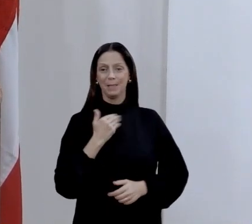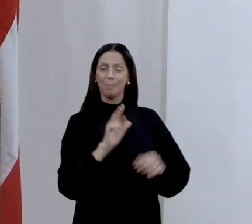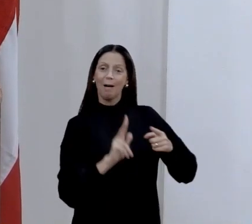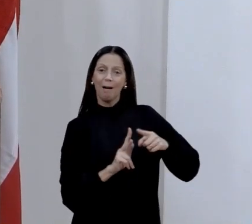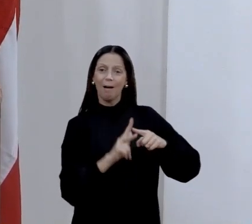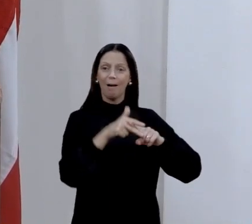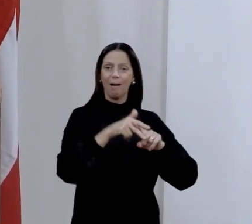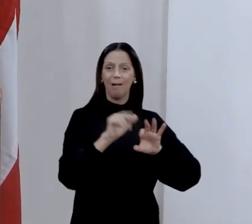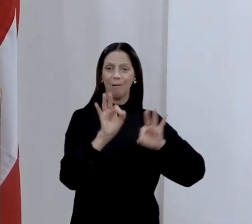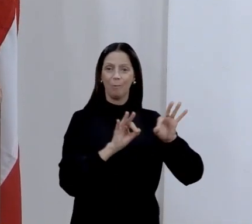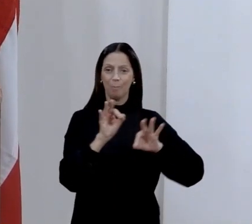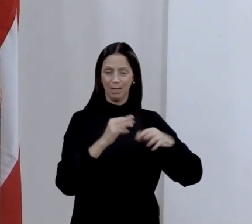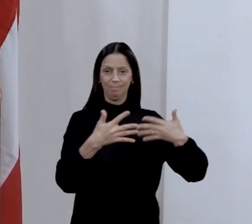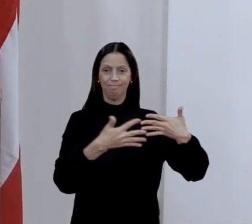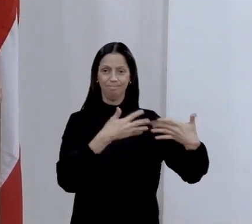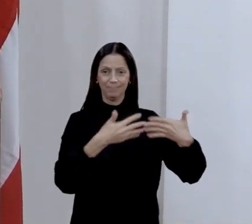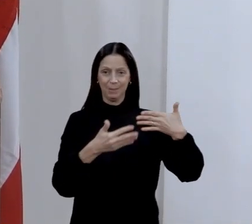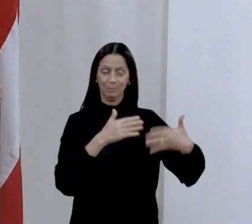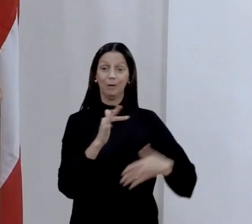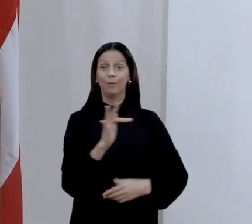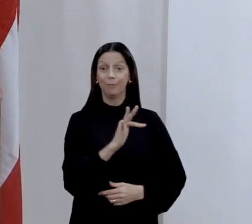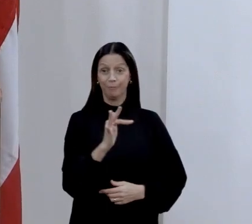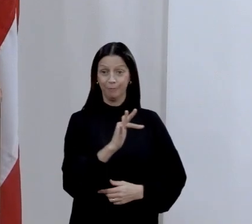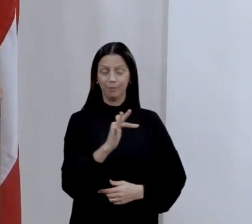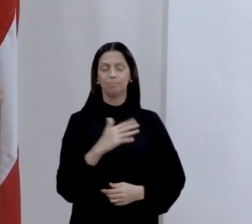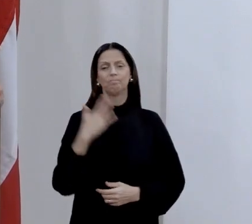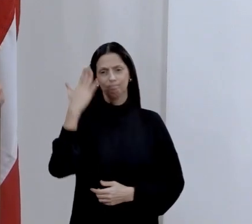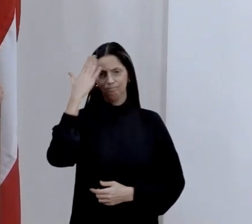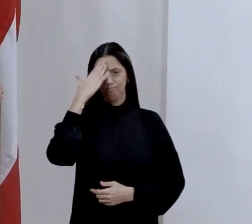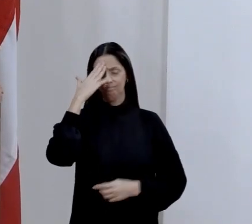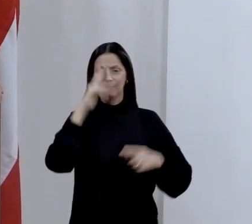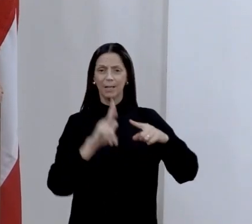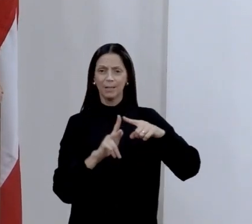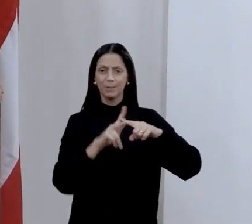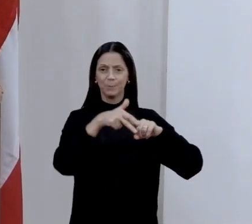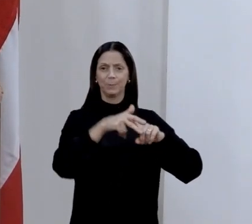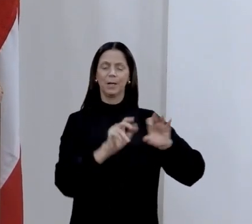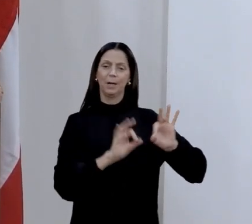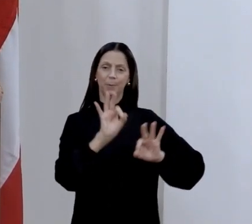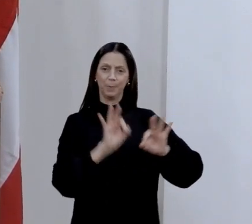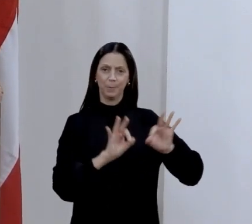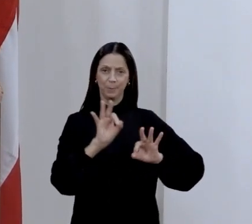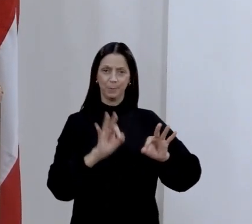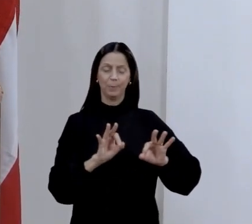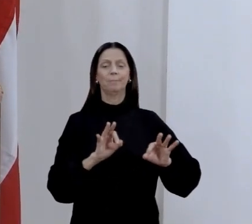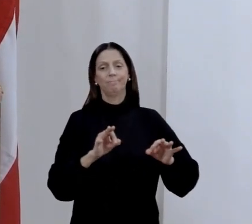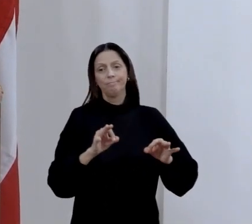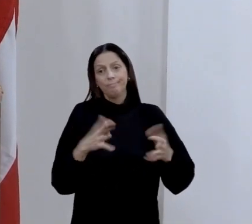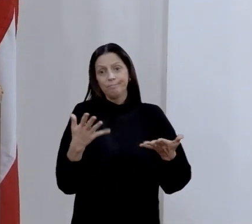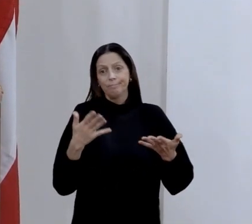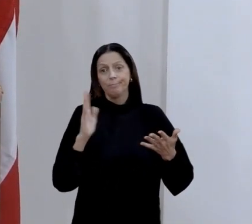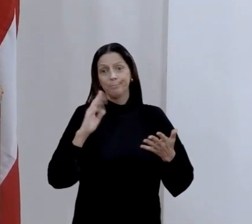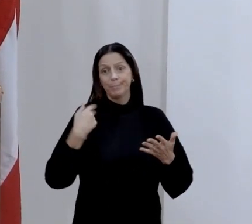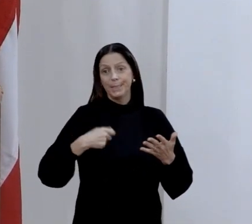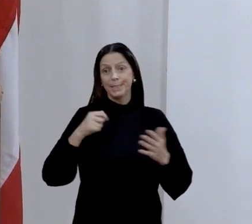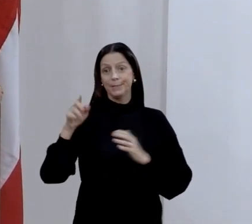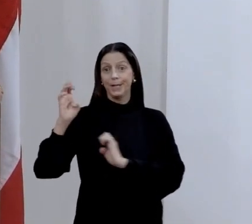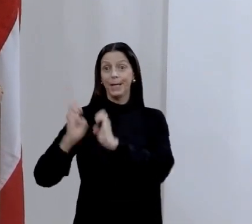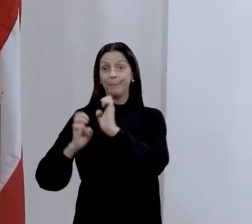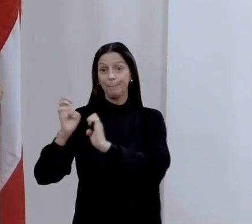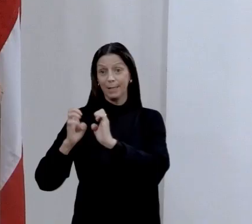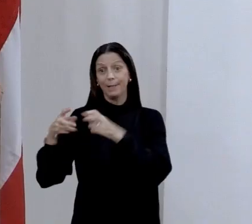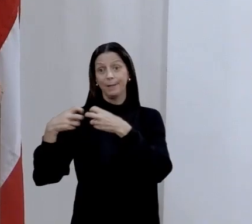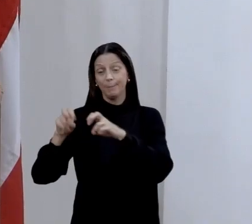feita a manutenção. A gente sabe que essas manutenções já deveriam estar programadas, penso que a